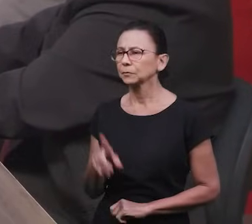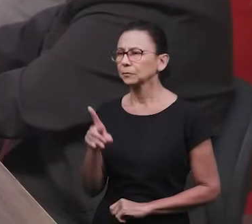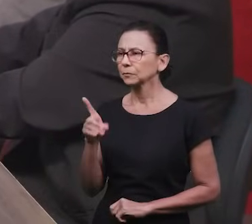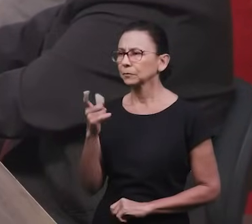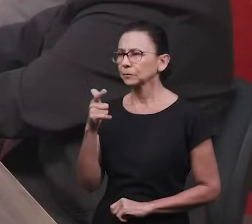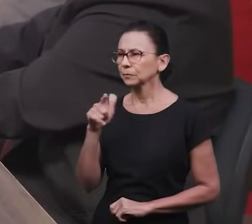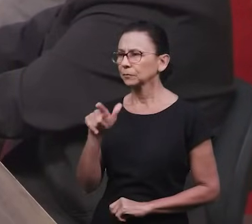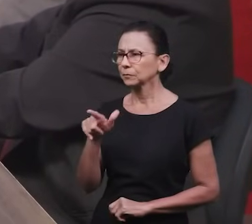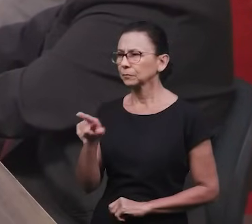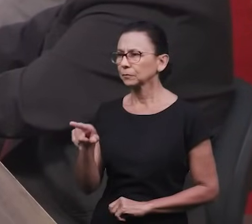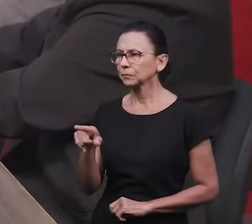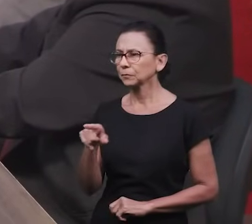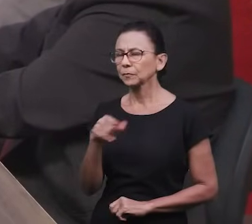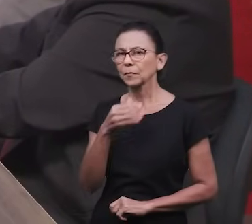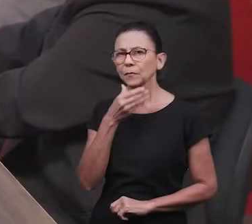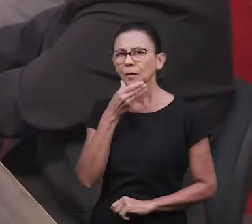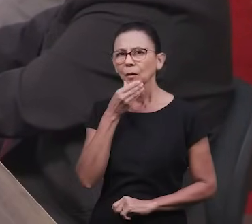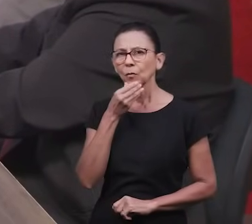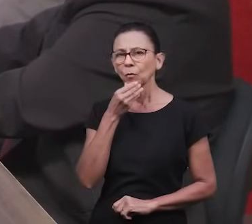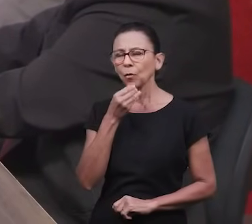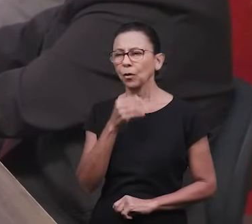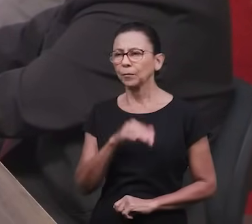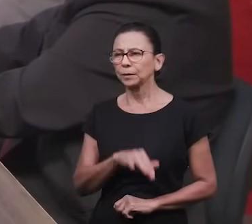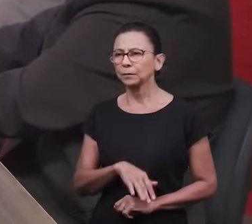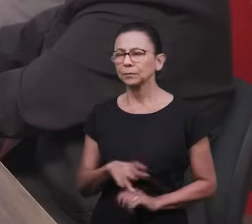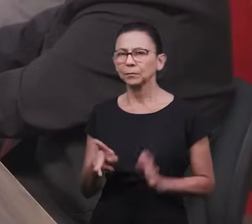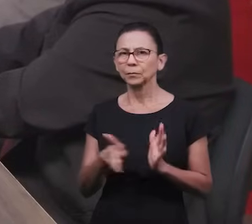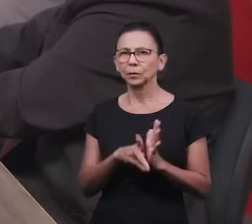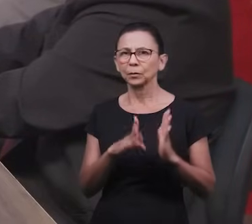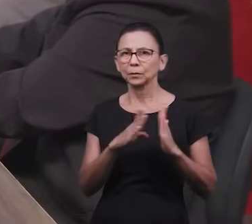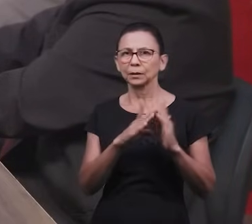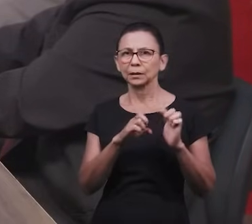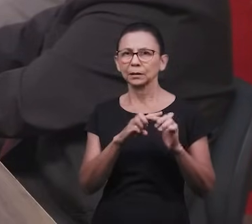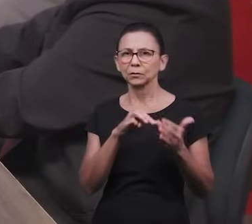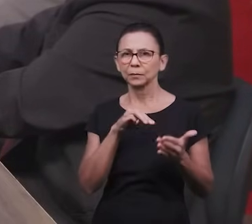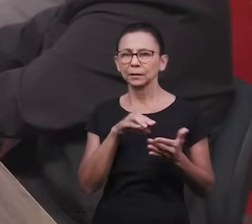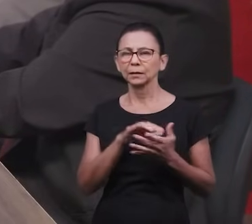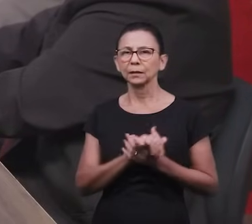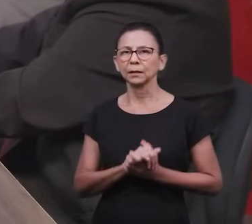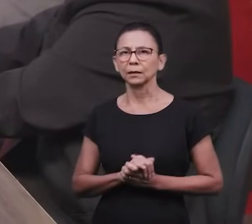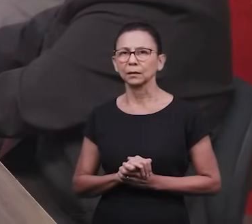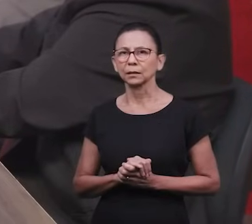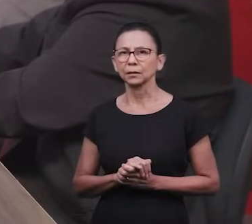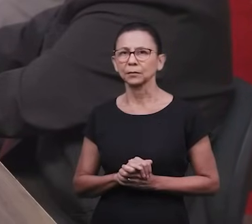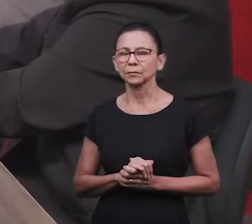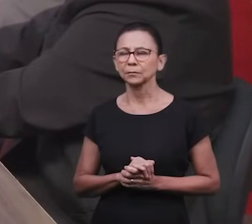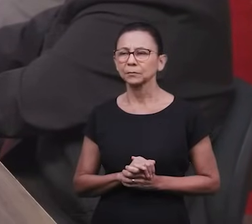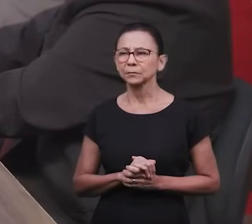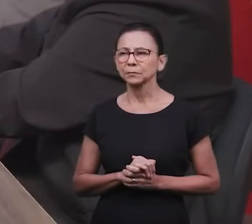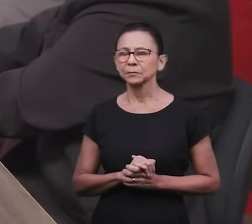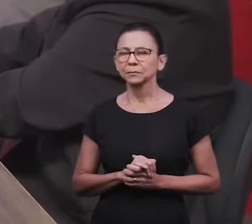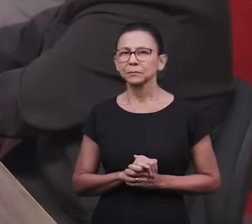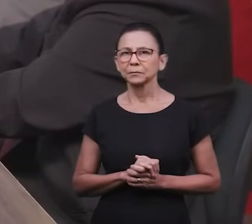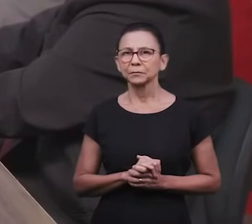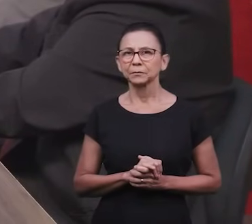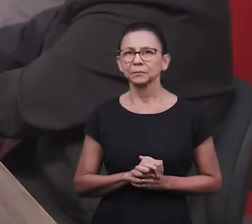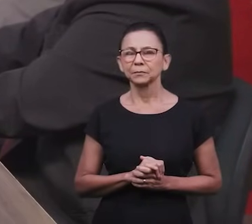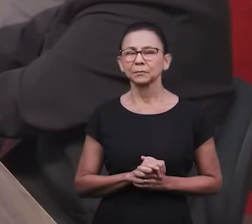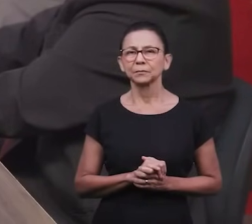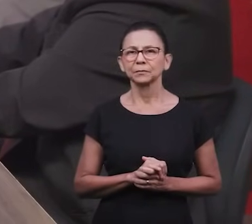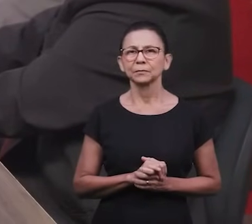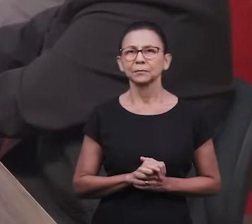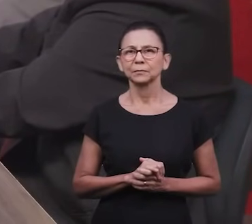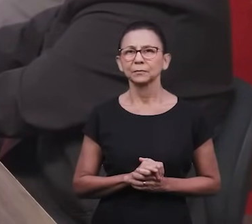que repetisse aqui. O irmão da nossa igreja foi no hospital fazer um serviço. Isso. Aí tinha